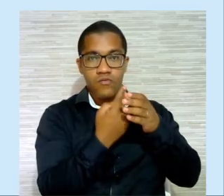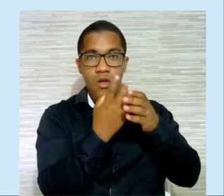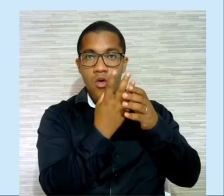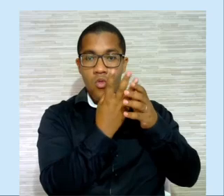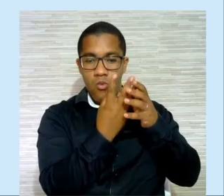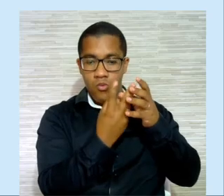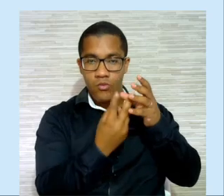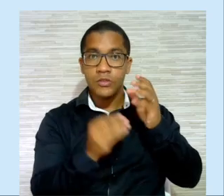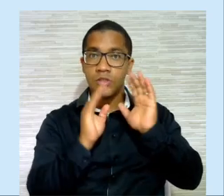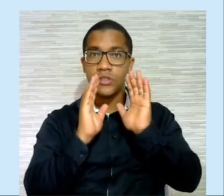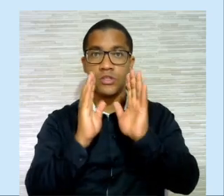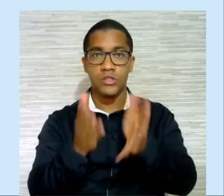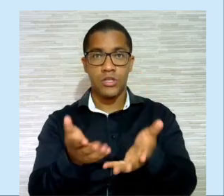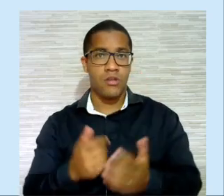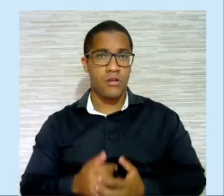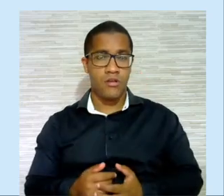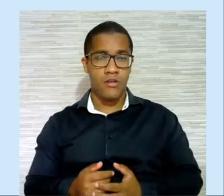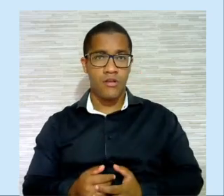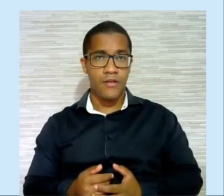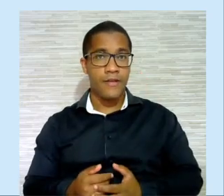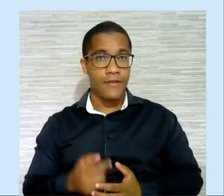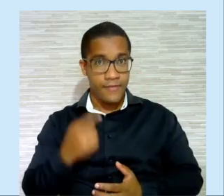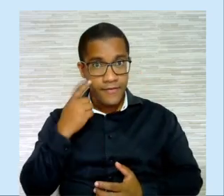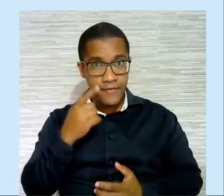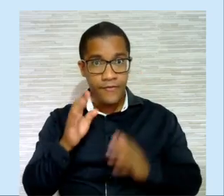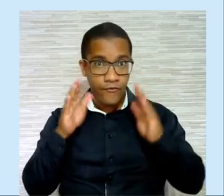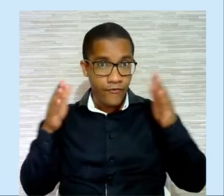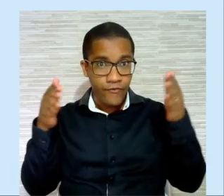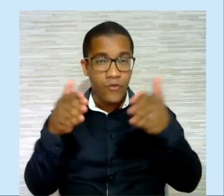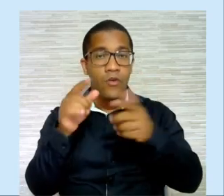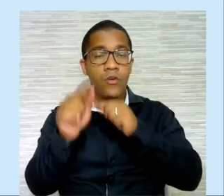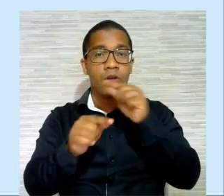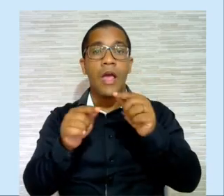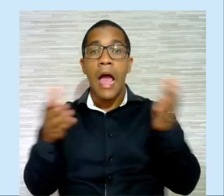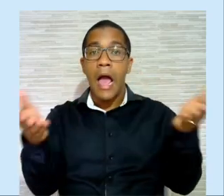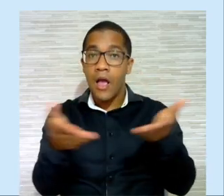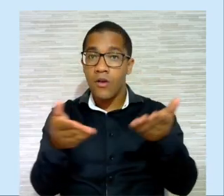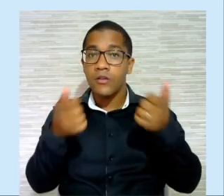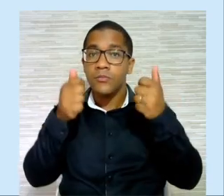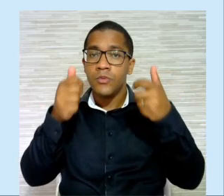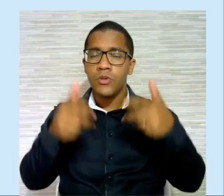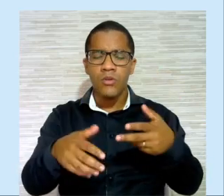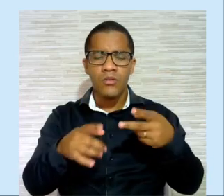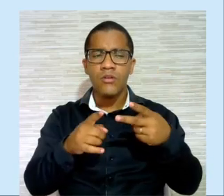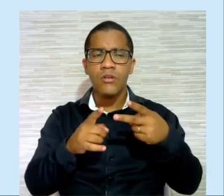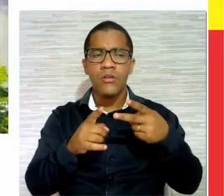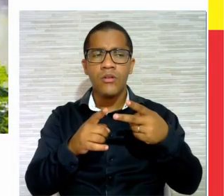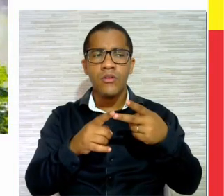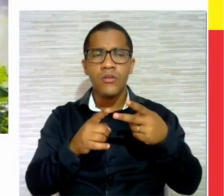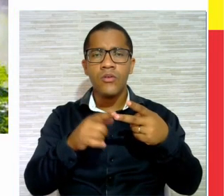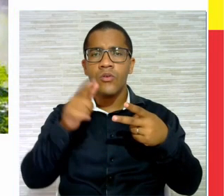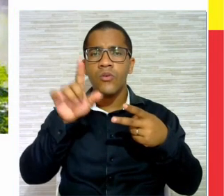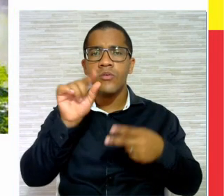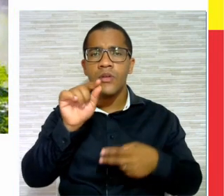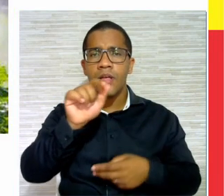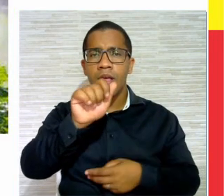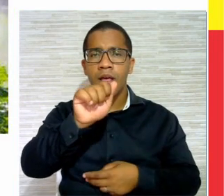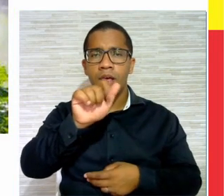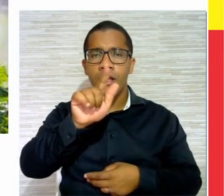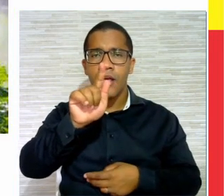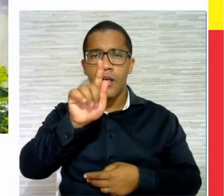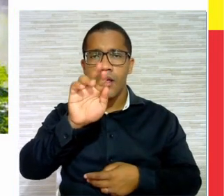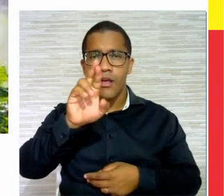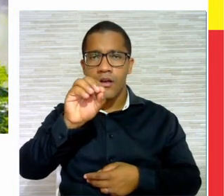gente. Ok, gente? Vamos lá. Aí eu falei para vocês sobre agrotóxicos, né? Mas o que são agrotóxicos? Vamos entender um pouquinho sobre